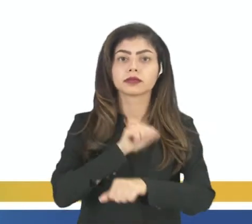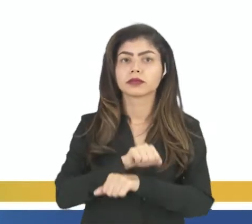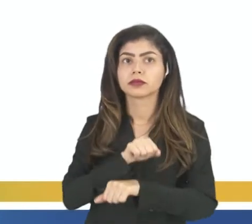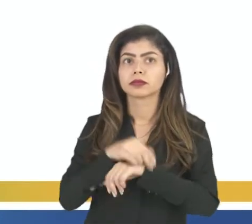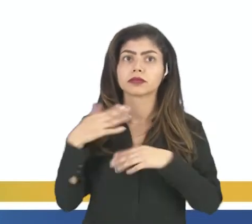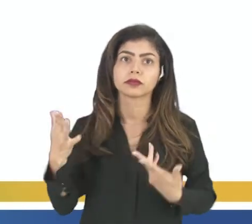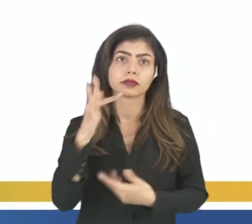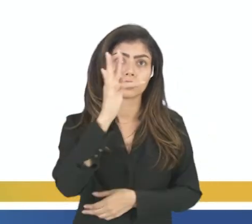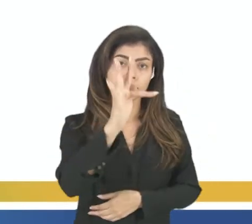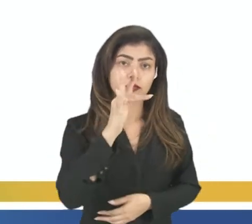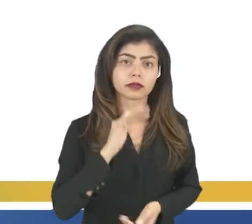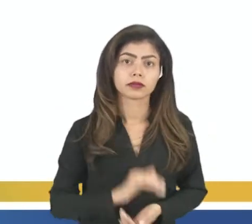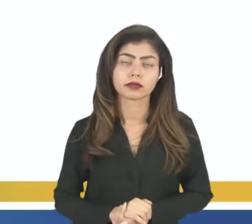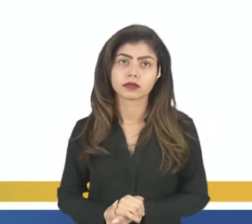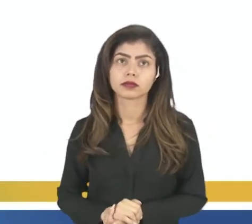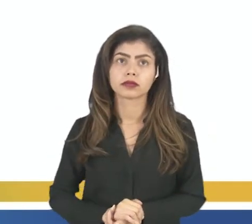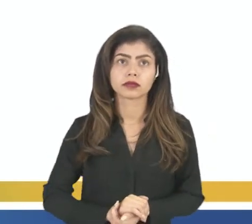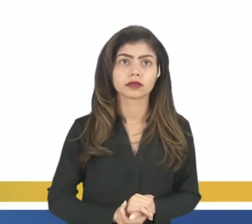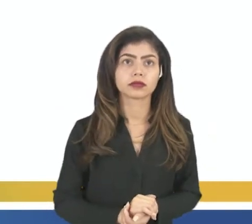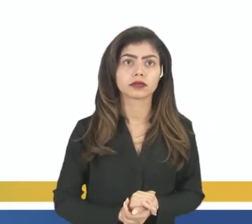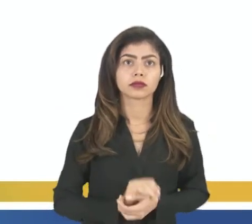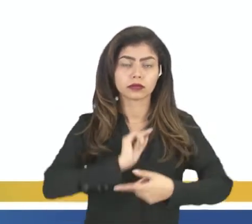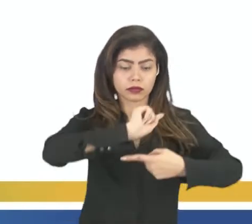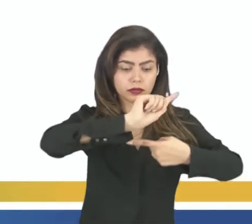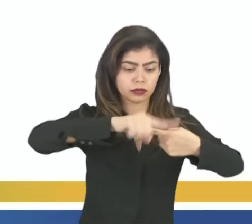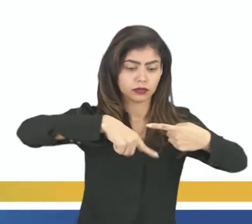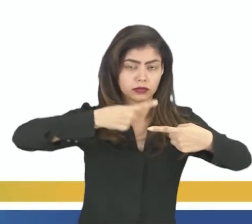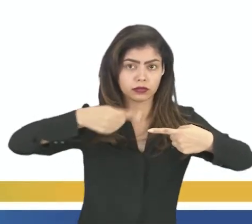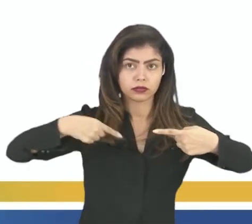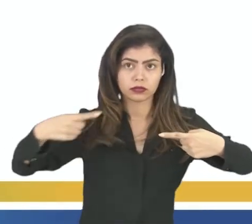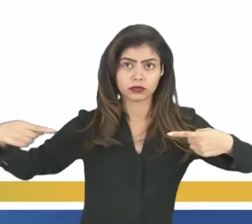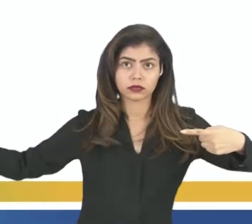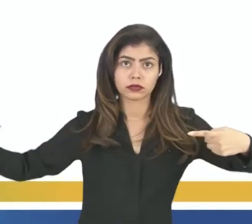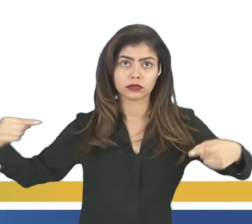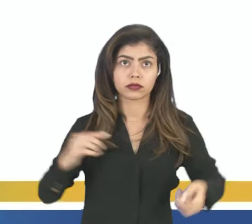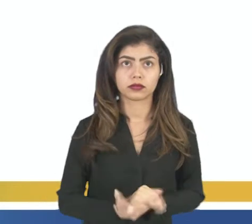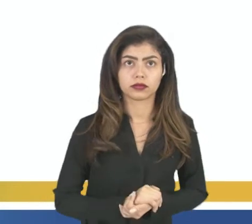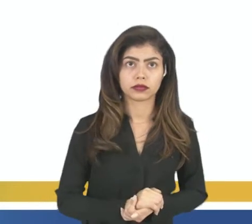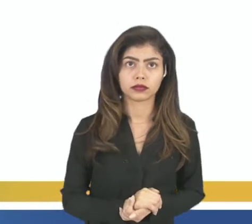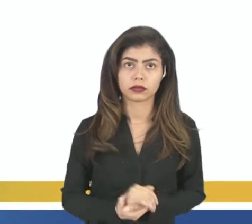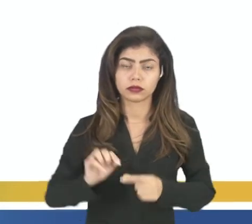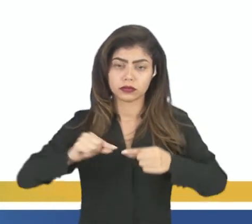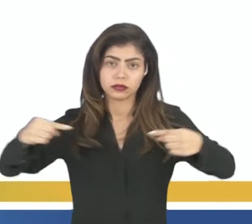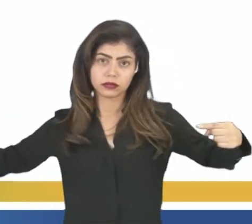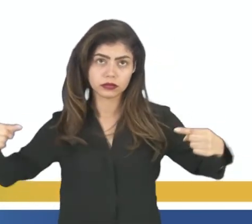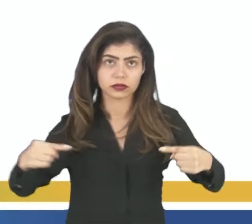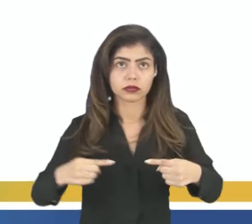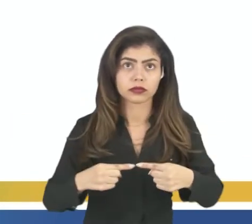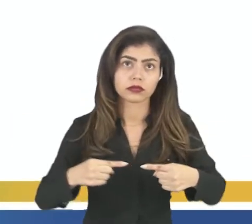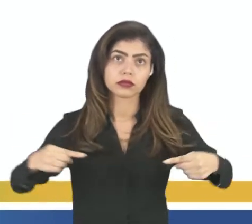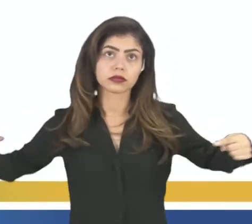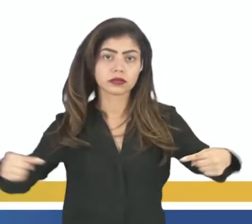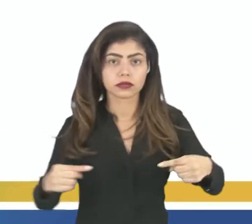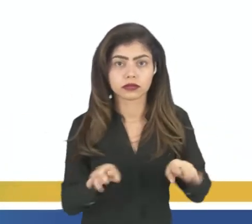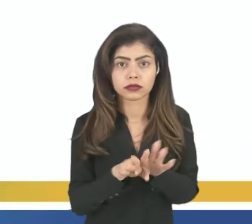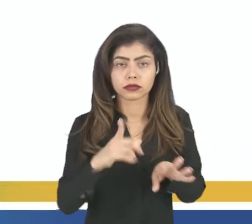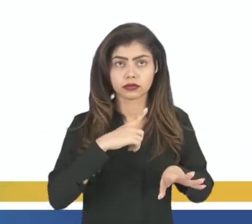força F deformando a nossa molinha, esticando, e a força elástica agindo em sentido contrário ao